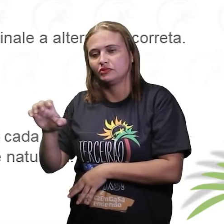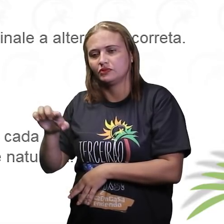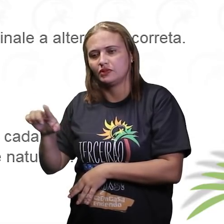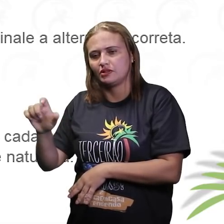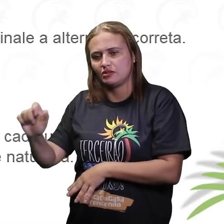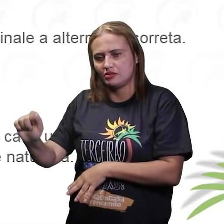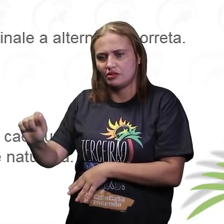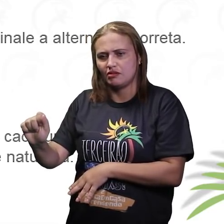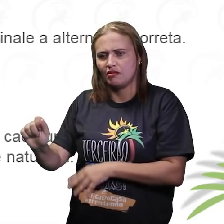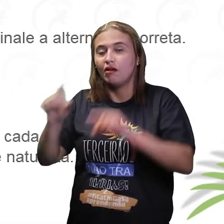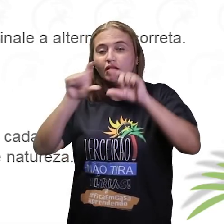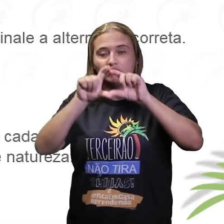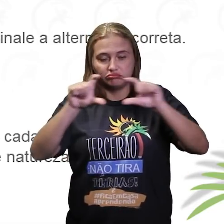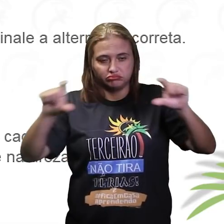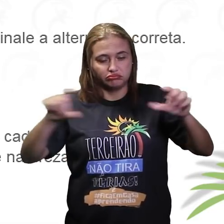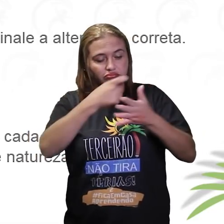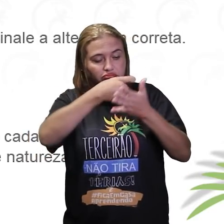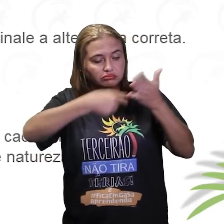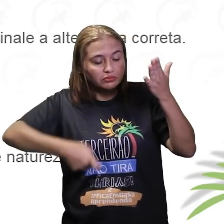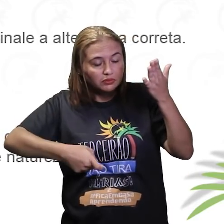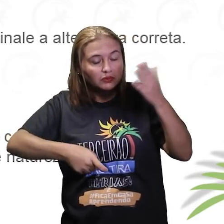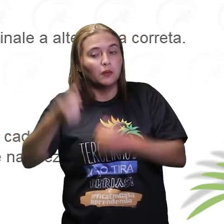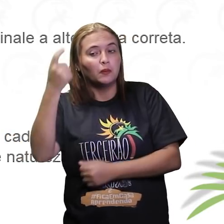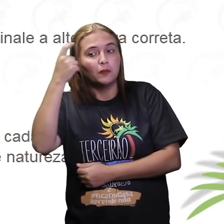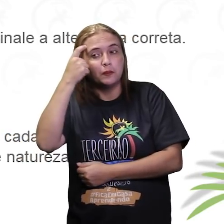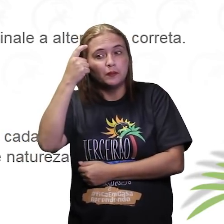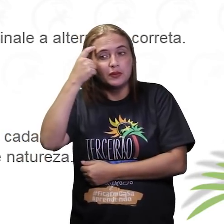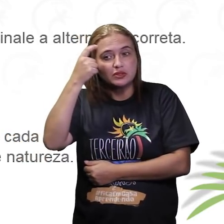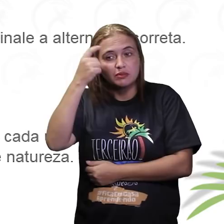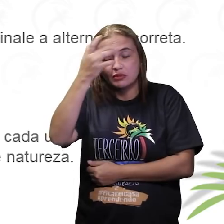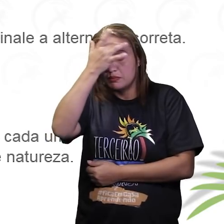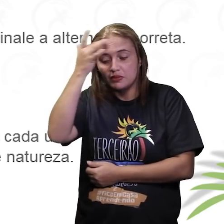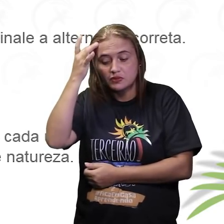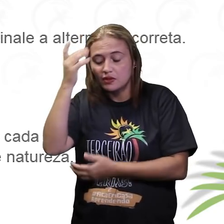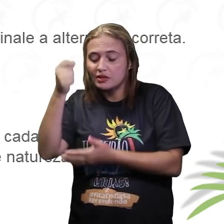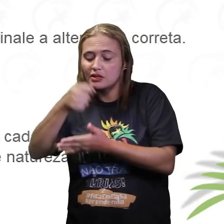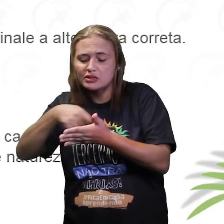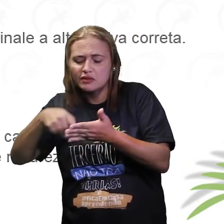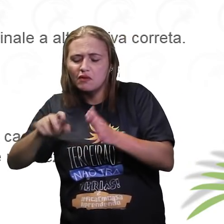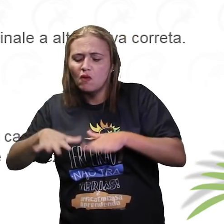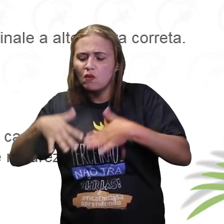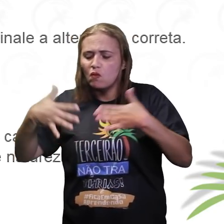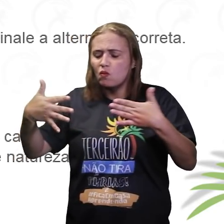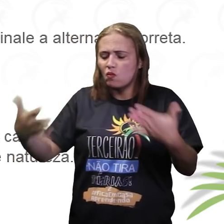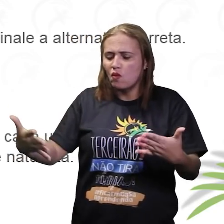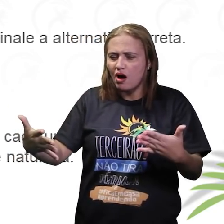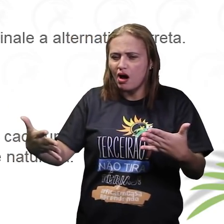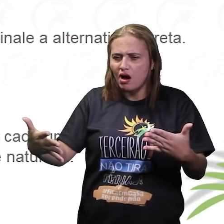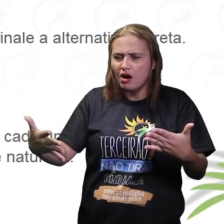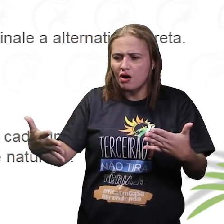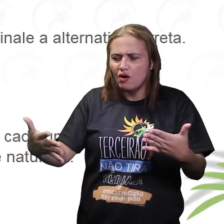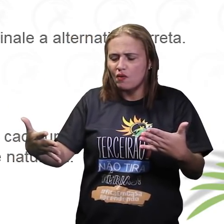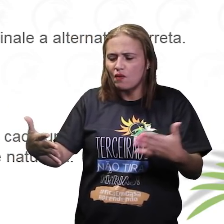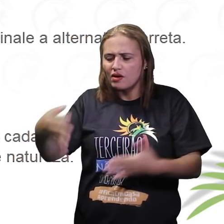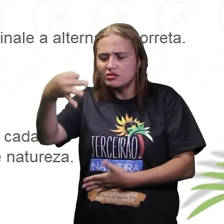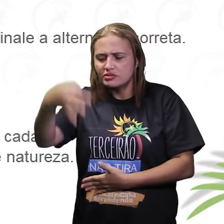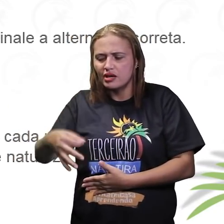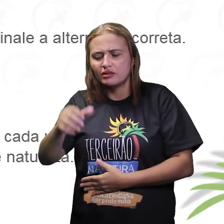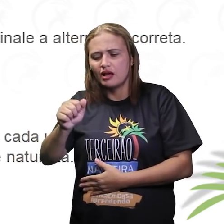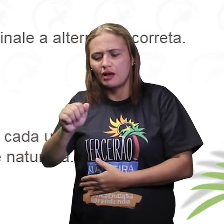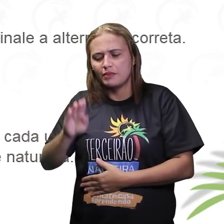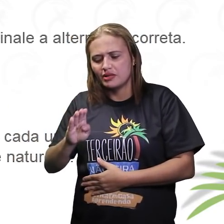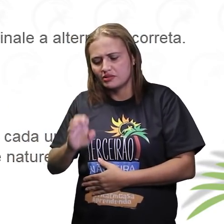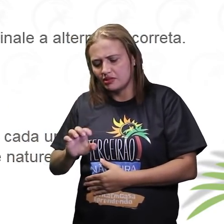texto acima, de acordo com o pensamento do autor, qual a alternativa correta? Tá? Aí tem, o estado de natureza se confunde com o